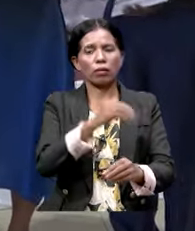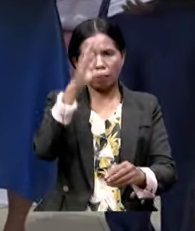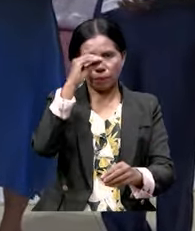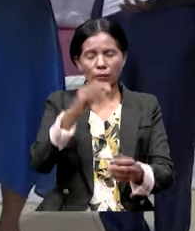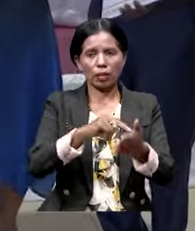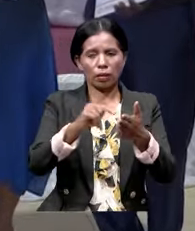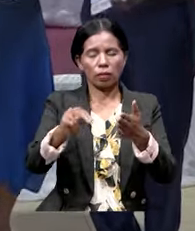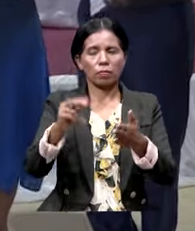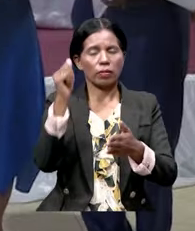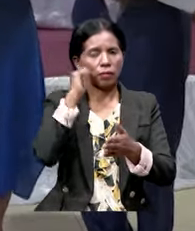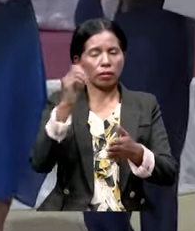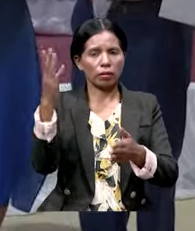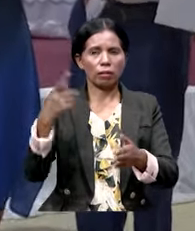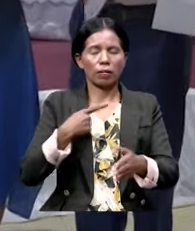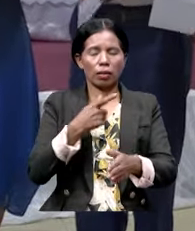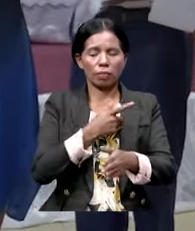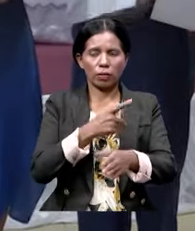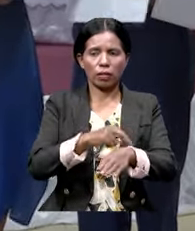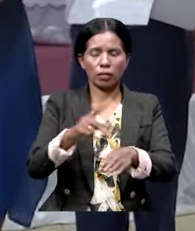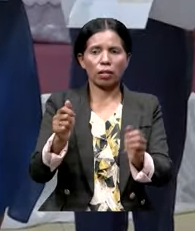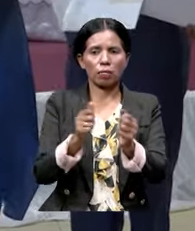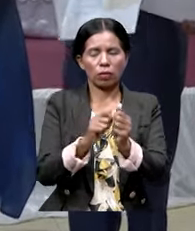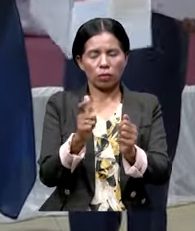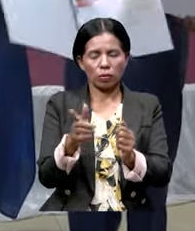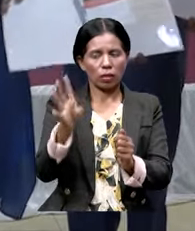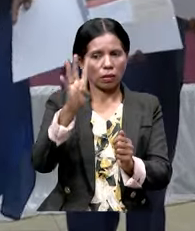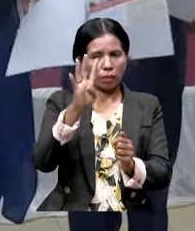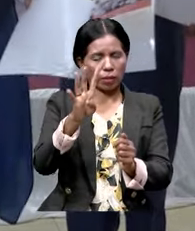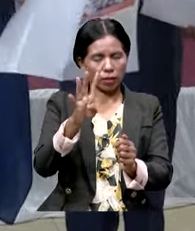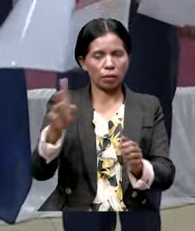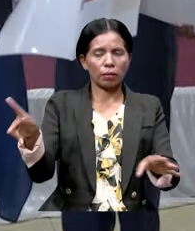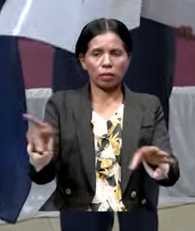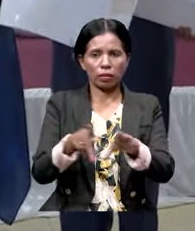e a Parlamento Nacional hamutu kruanulu resinghat, enquanto